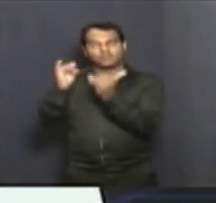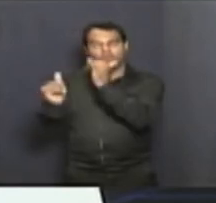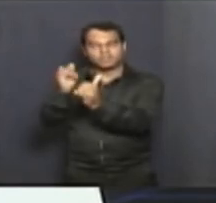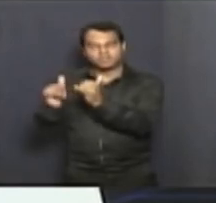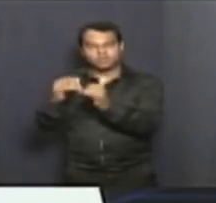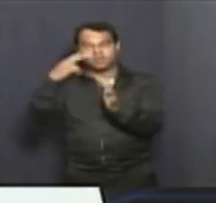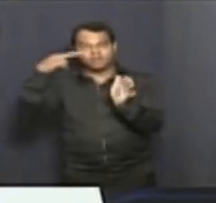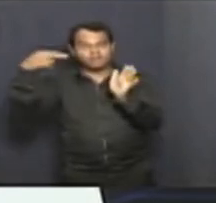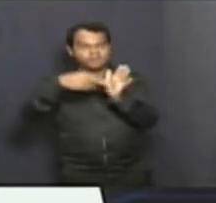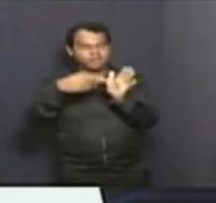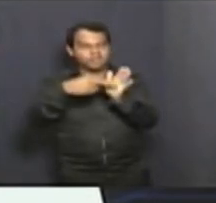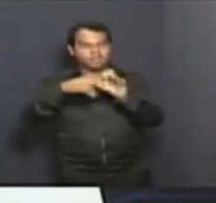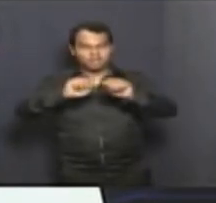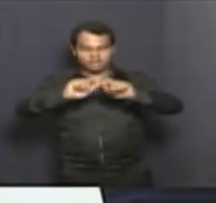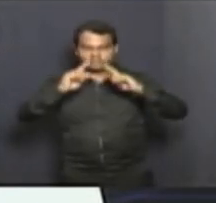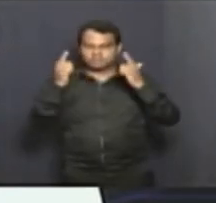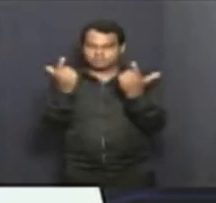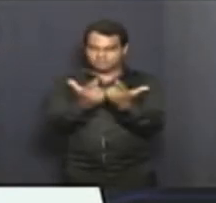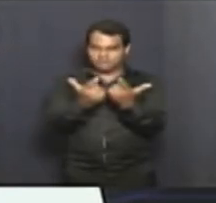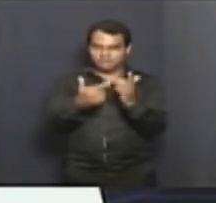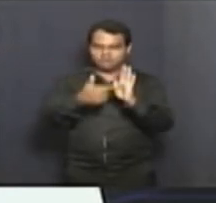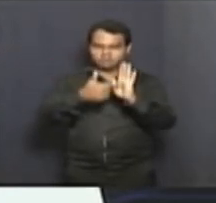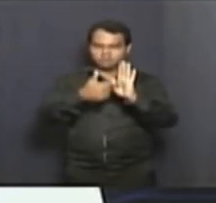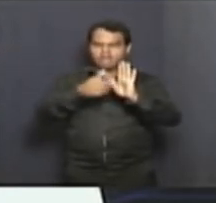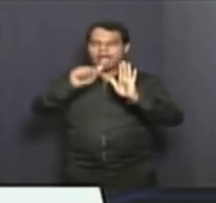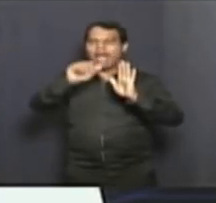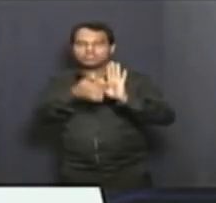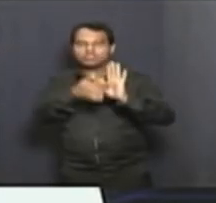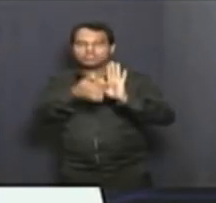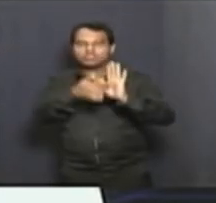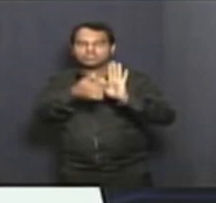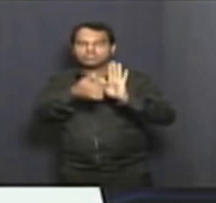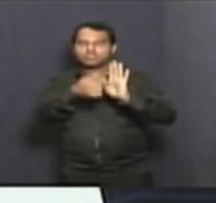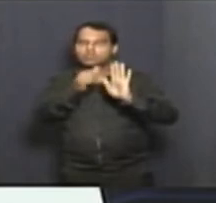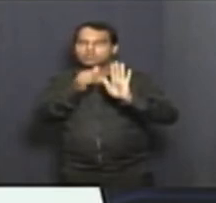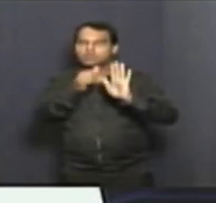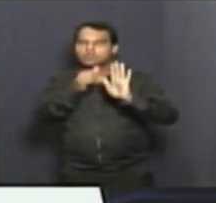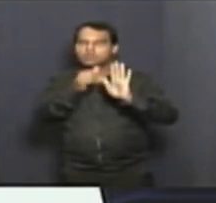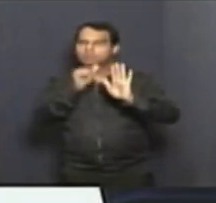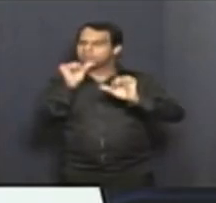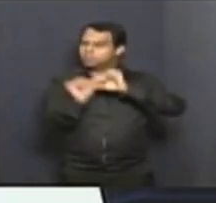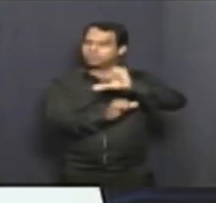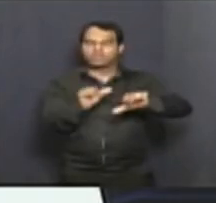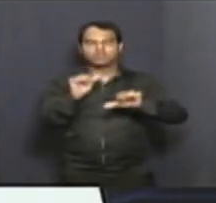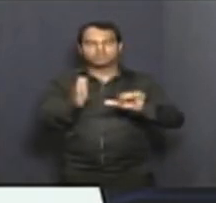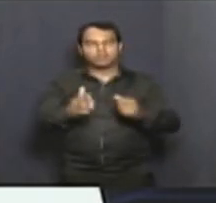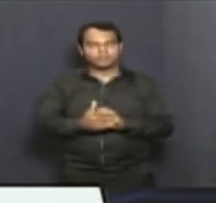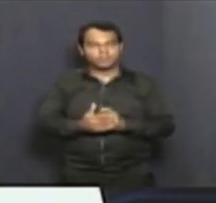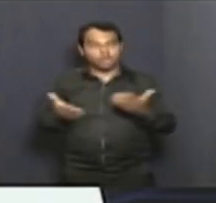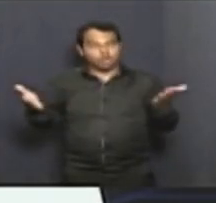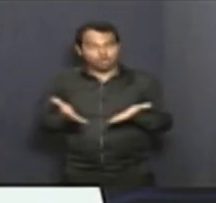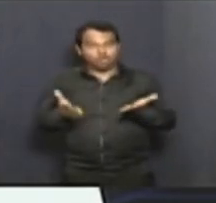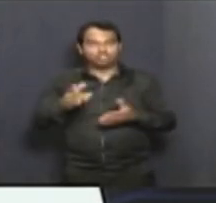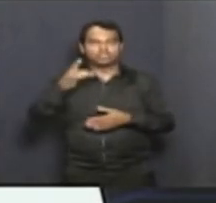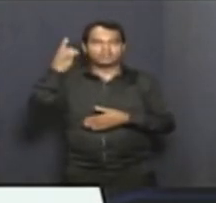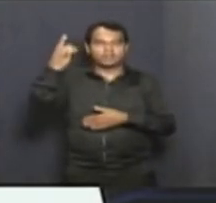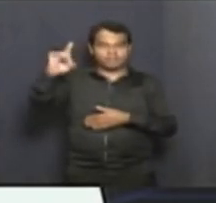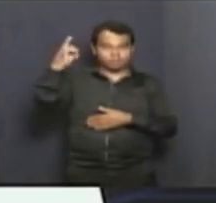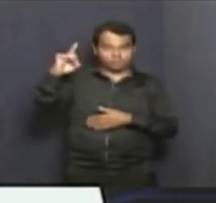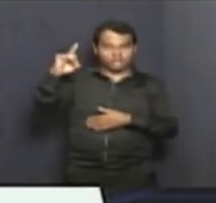assembléia legislativa o senhor vai ver que depois de assumir a presidência nós alterar isso e hoje o que o deputado tem direito